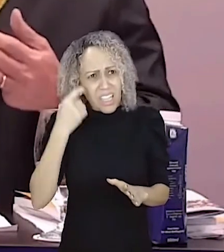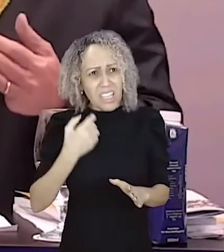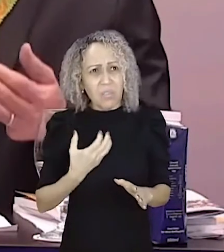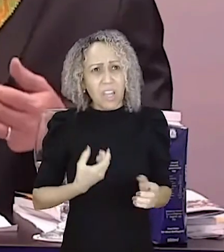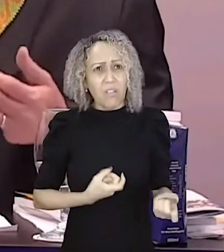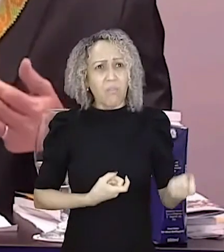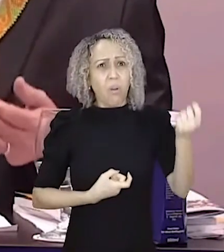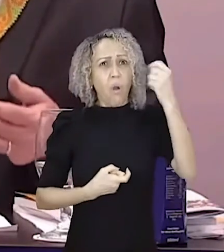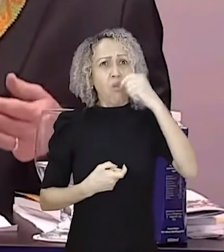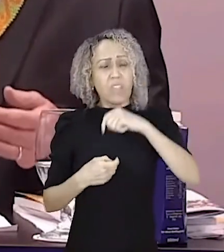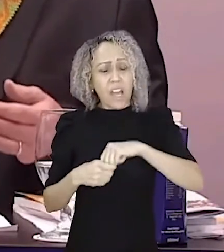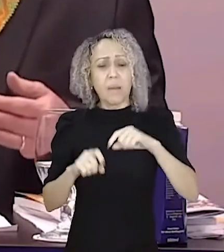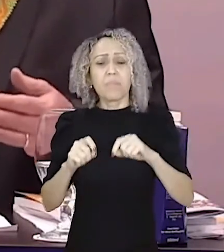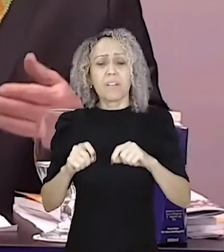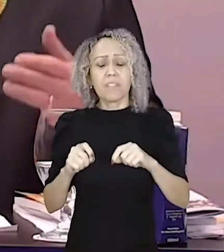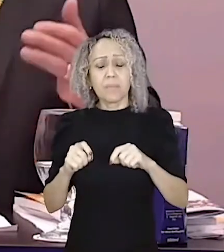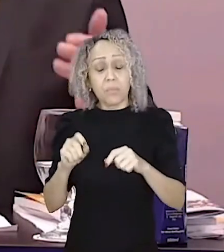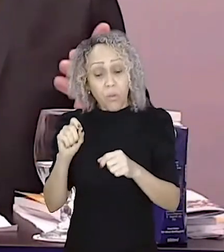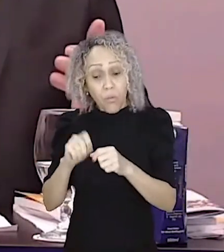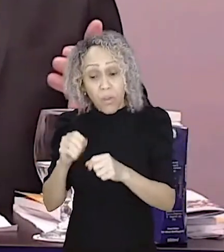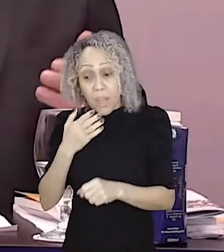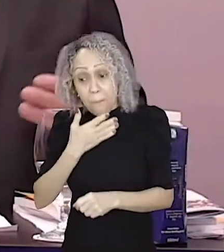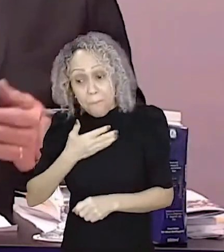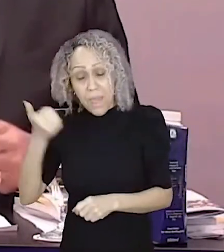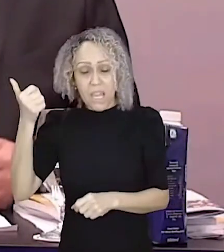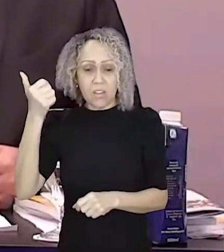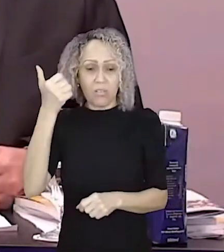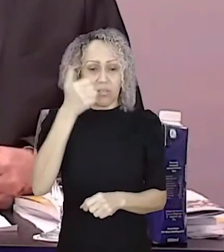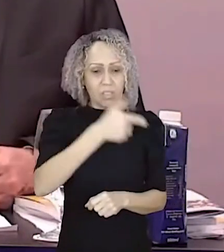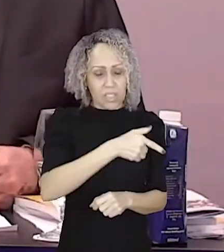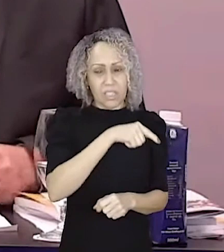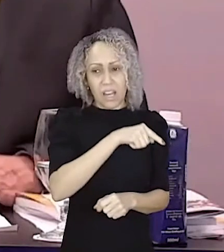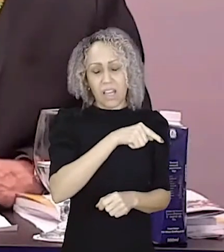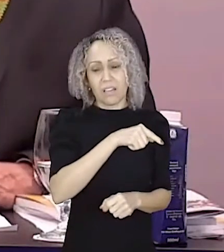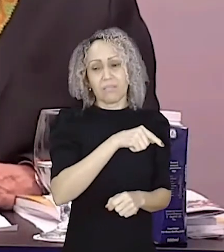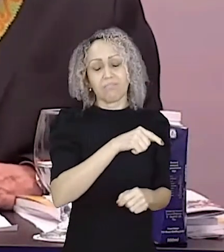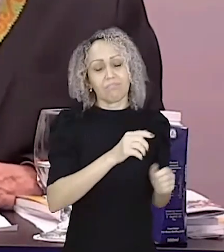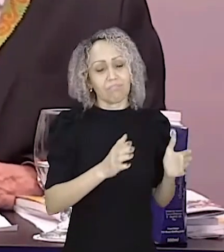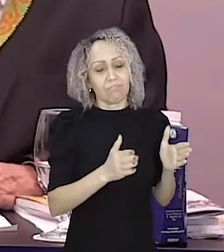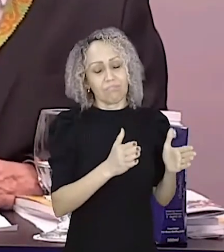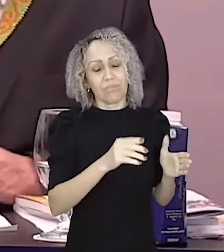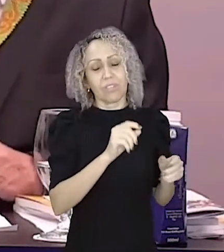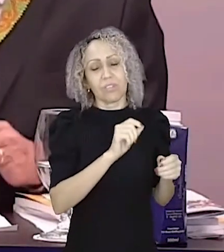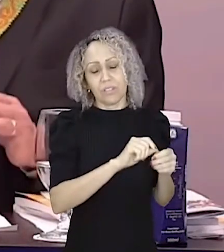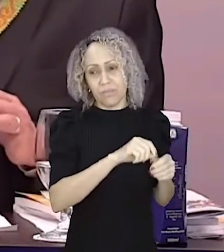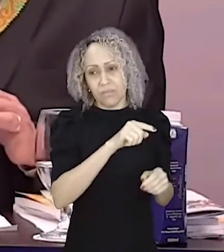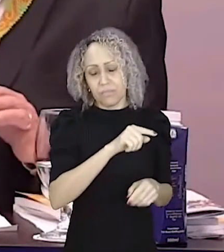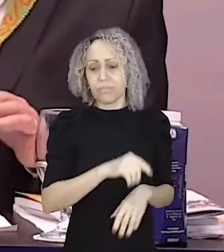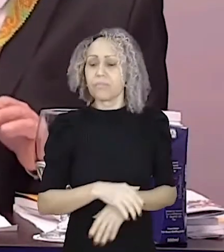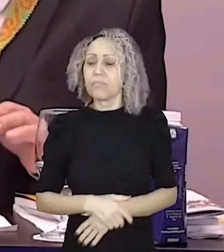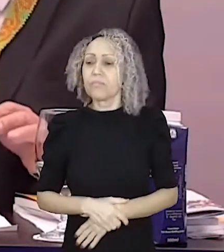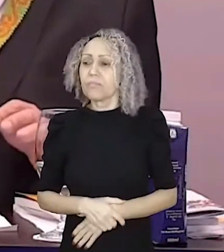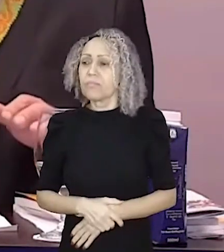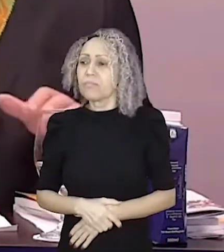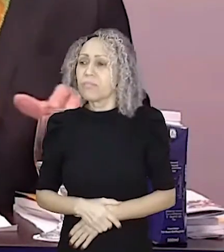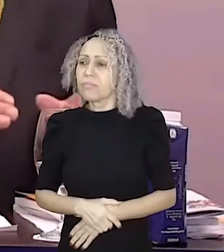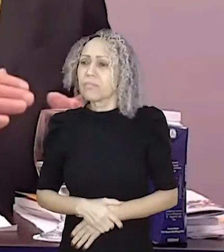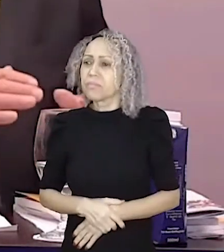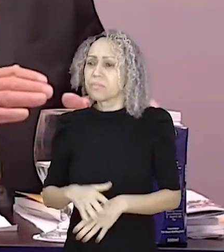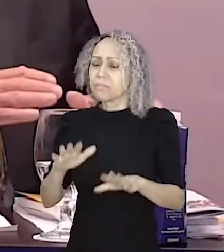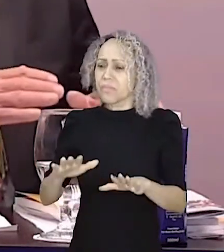E nós precisamos mudar um pouco a nossa compreensão sobre o mundo. Porque as pessoas